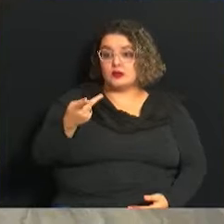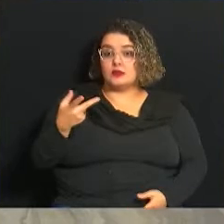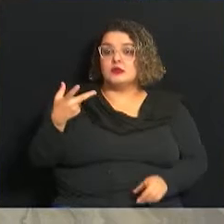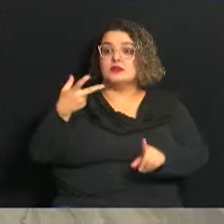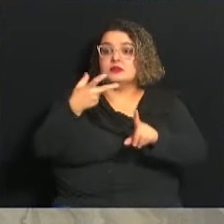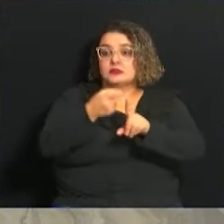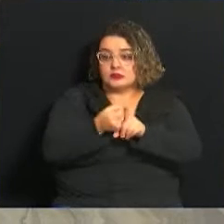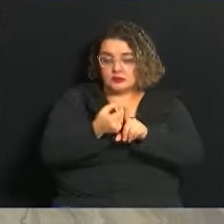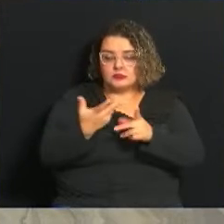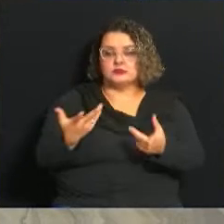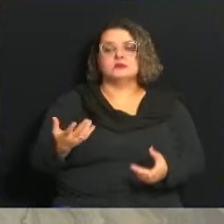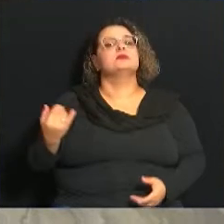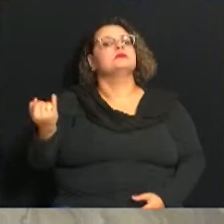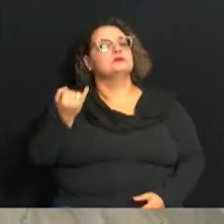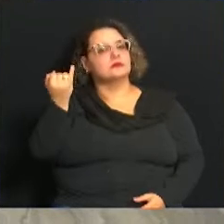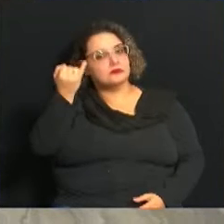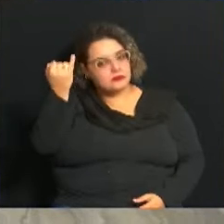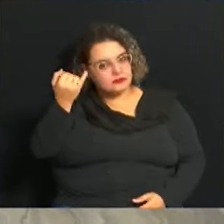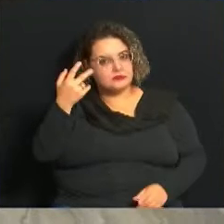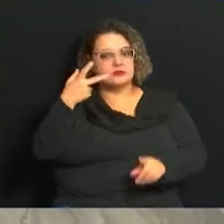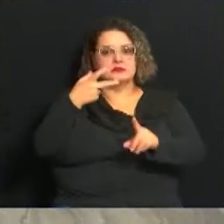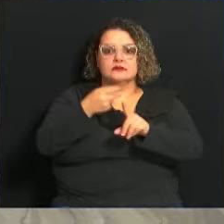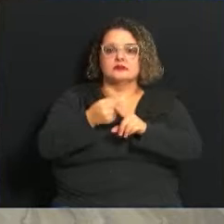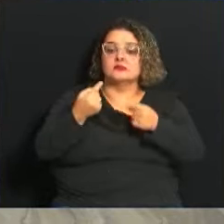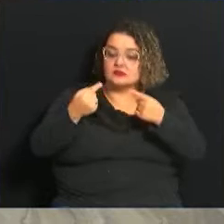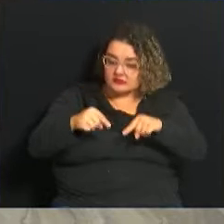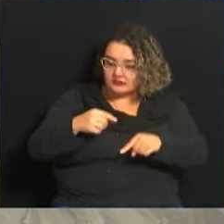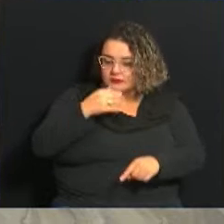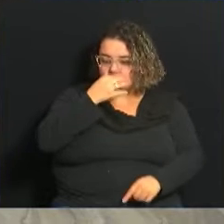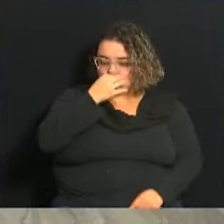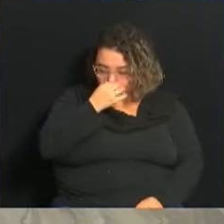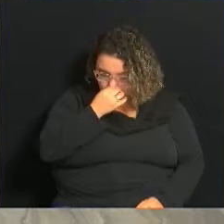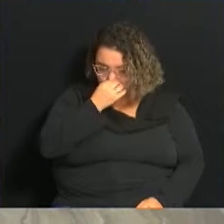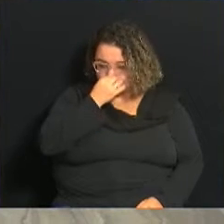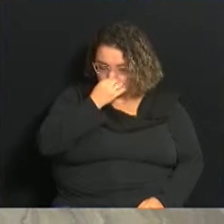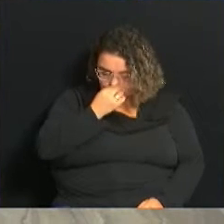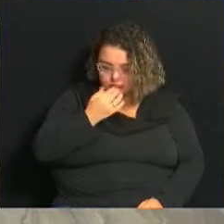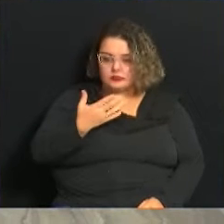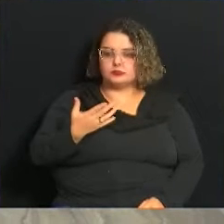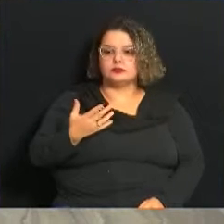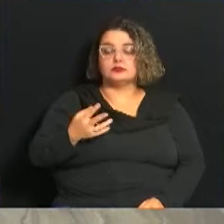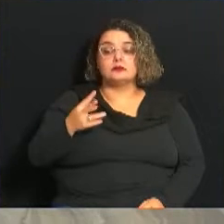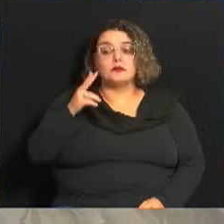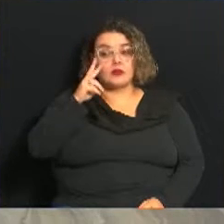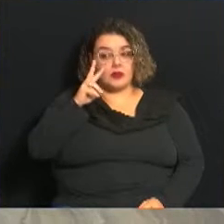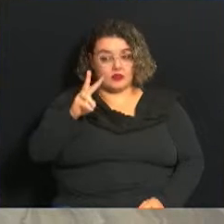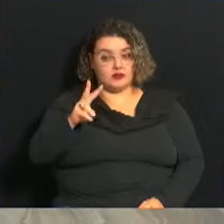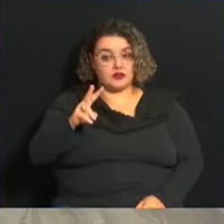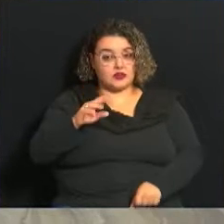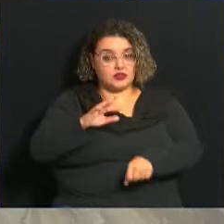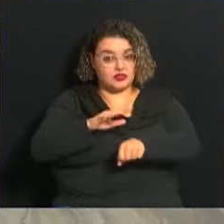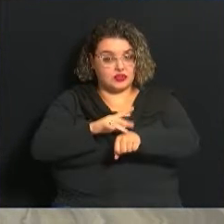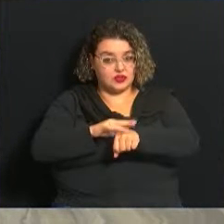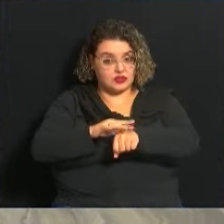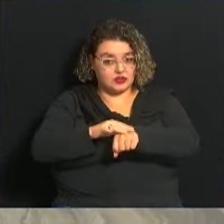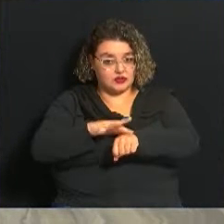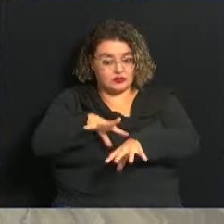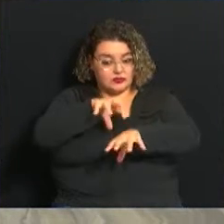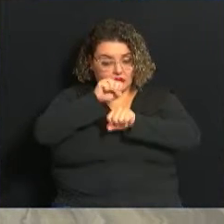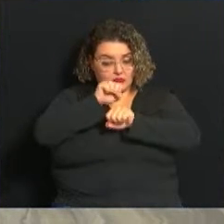vacinação, da importância da vacinação contra a gripe, olha aqui as doenças respiratórias que estão